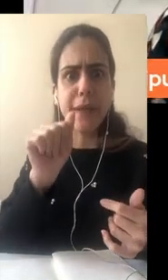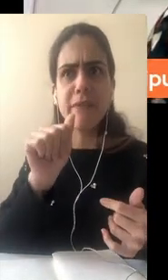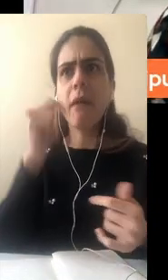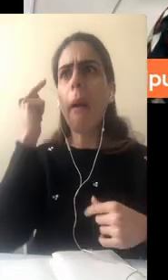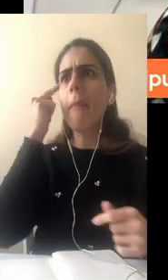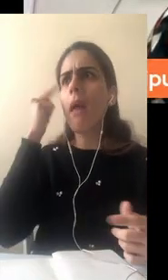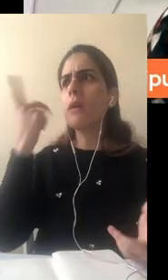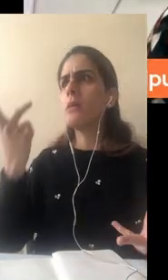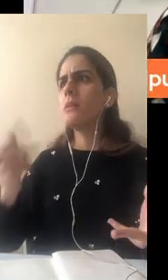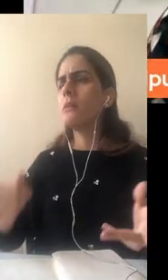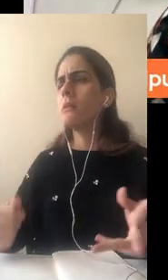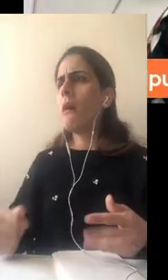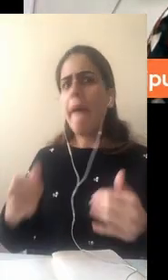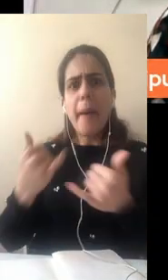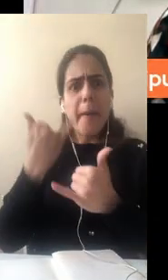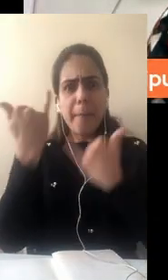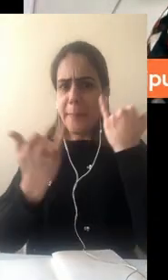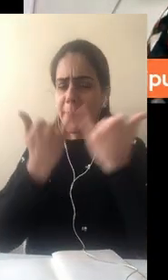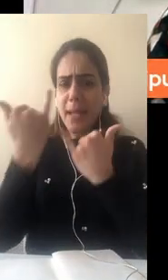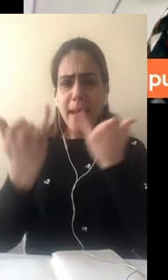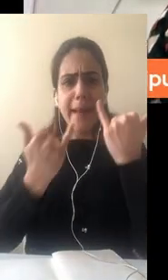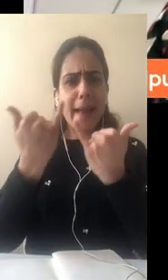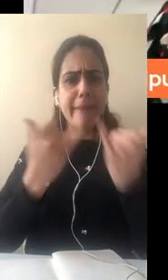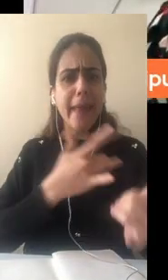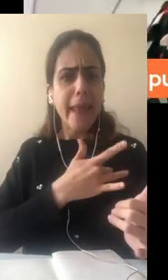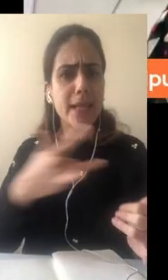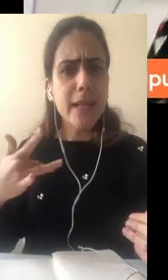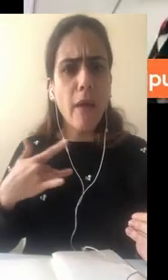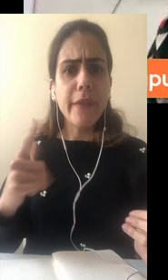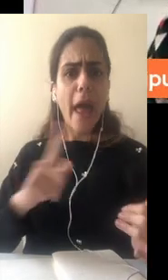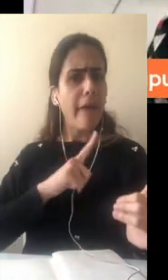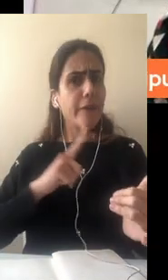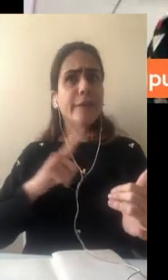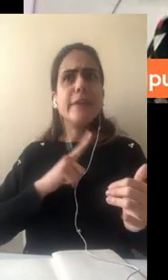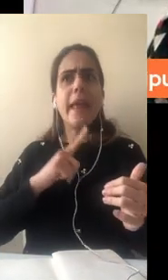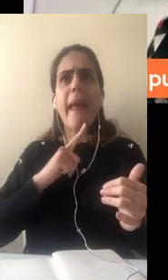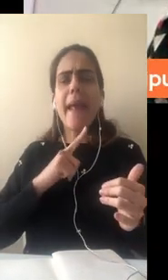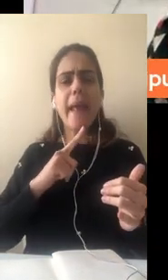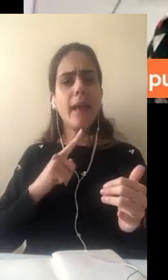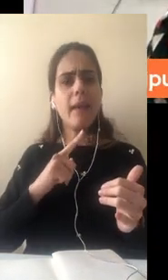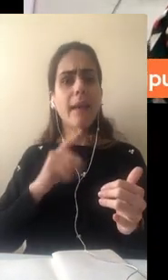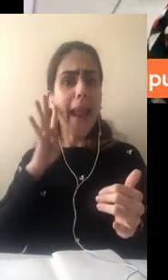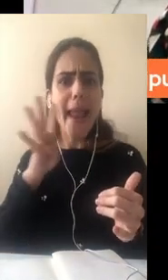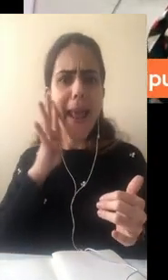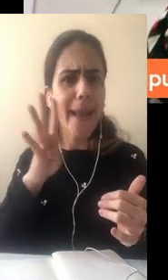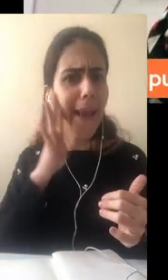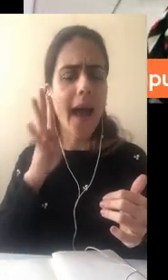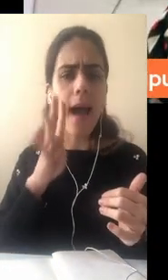tantas brincadeiras saudáveis, legais, divertidas, por que